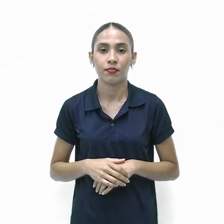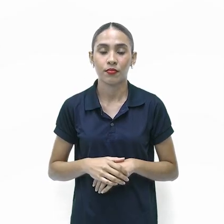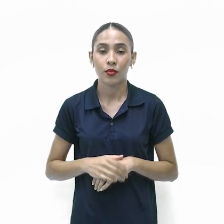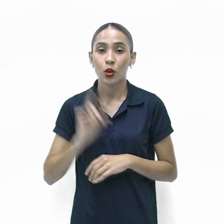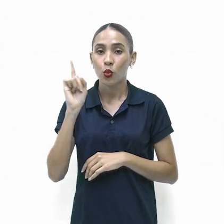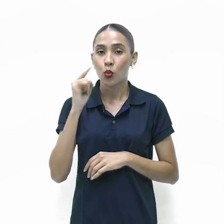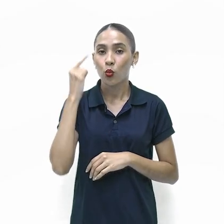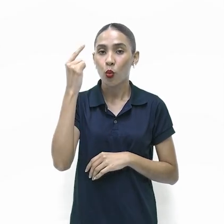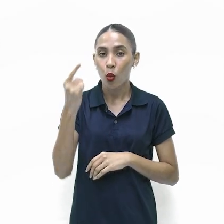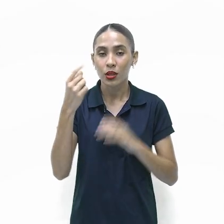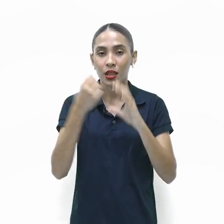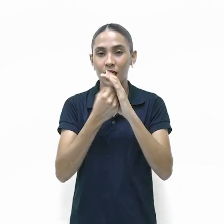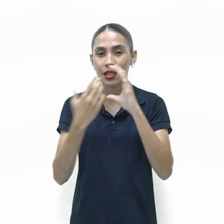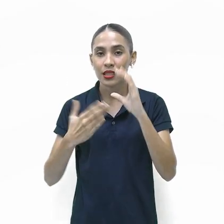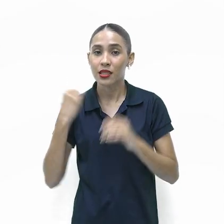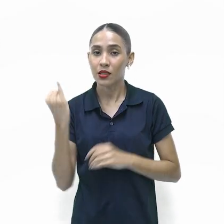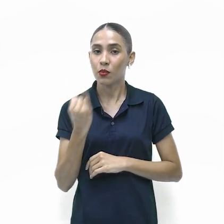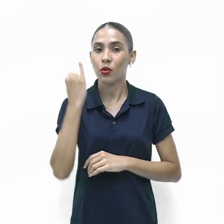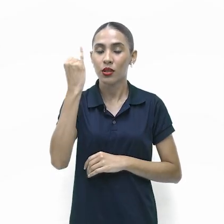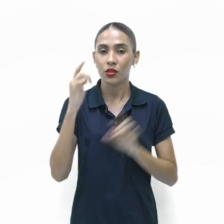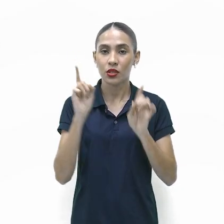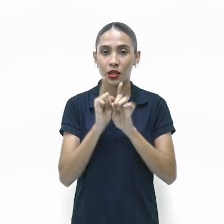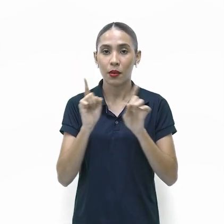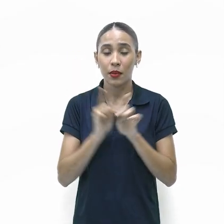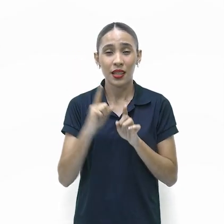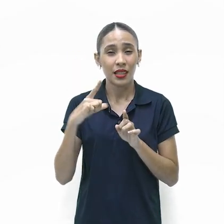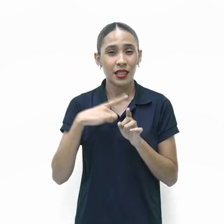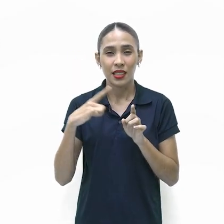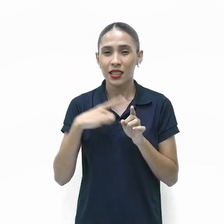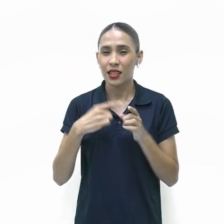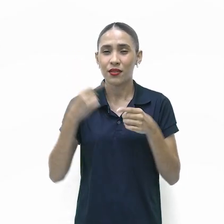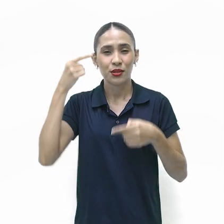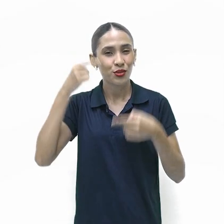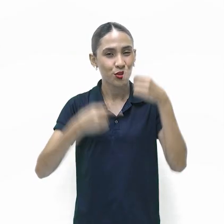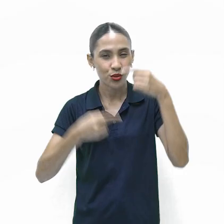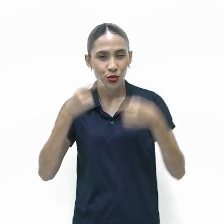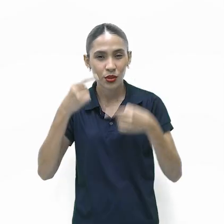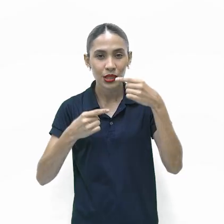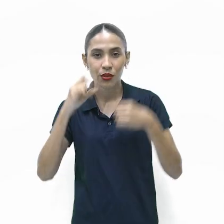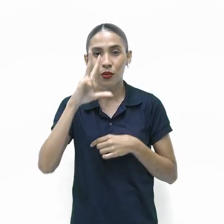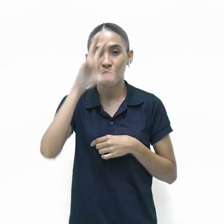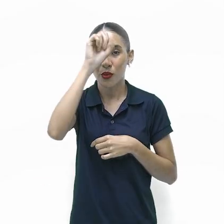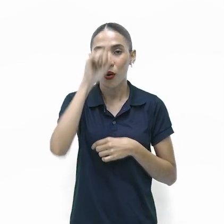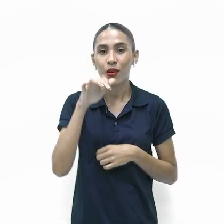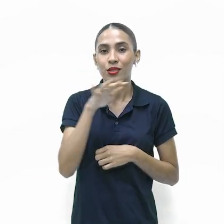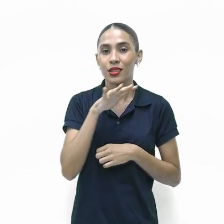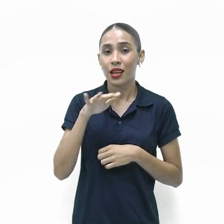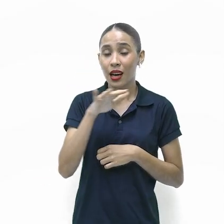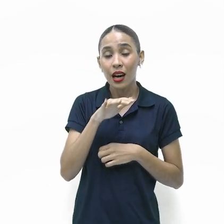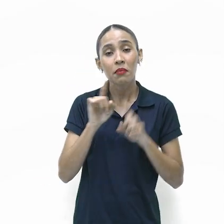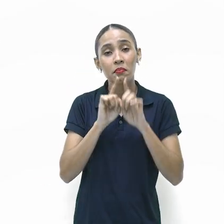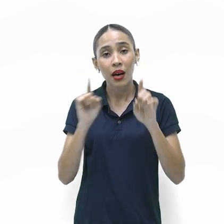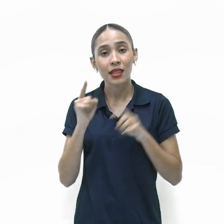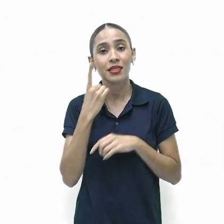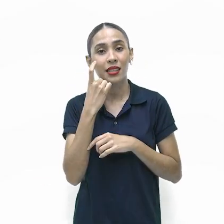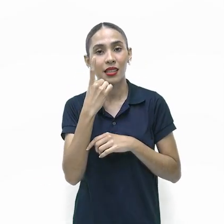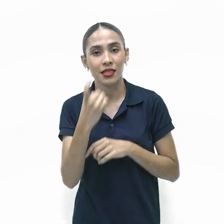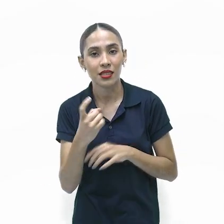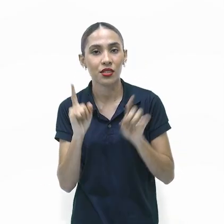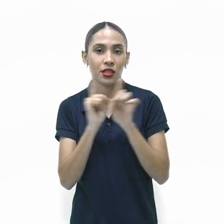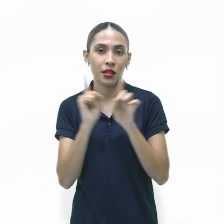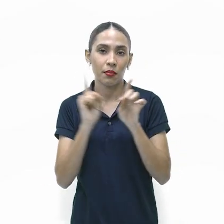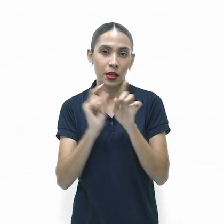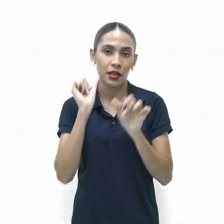Um outro fator bem importante ali, que gerou vários debates, e que foi bem legal também na